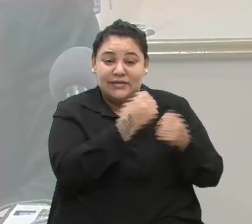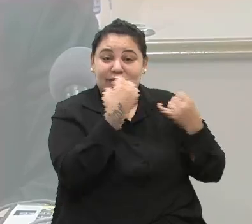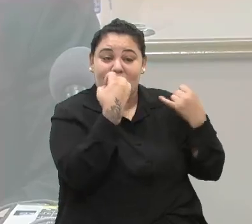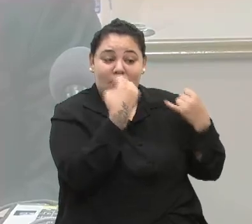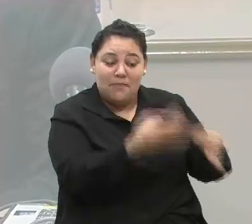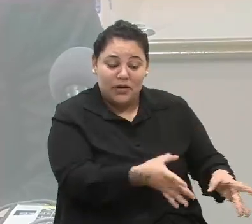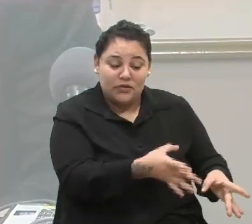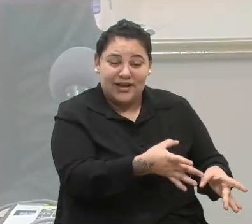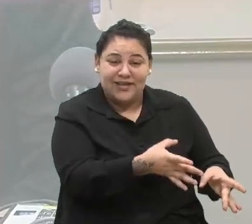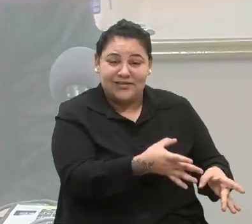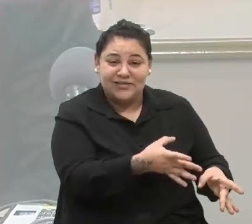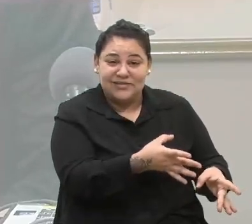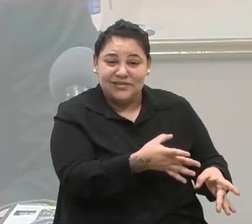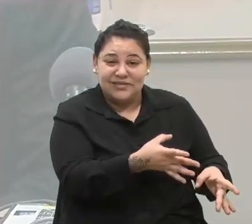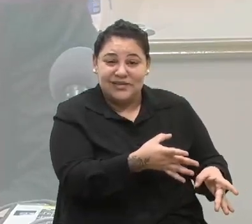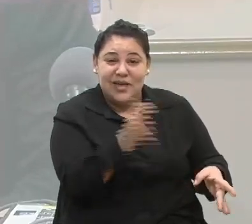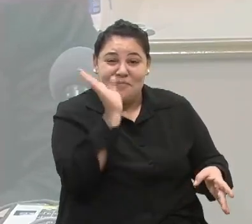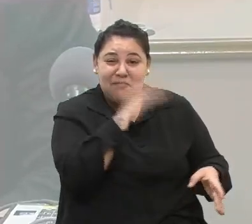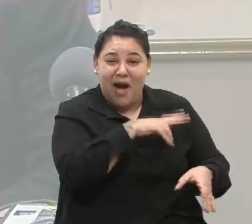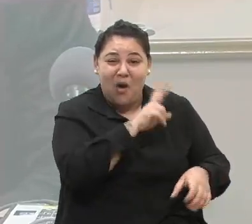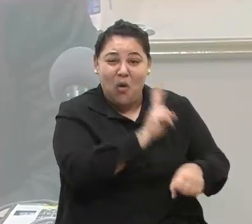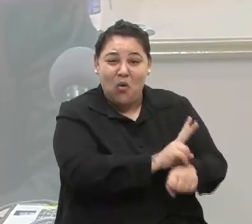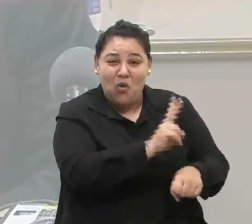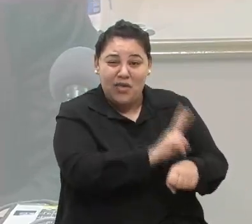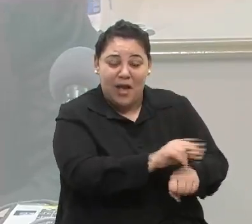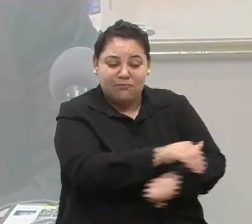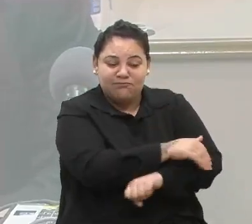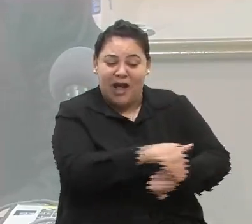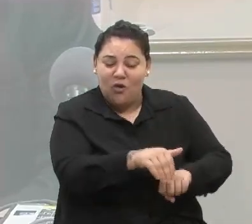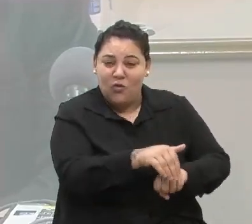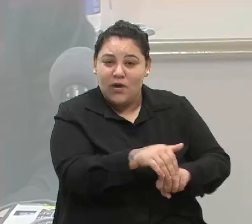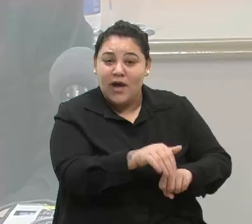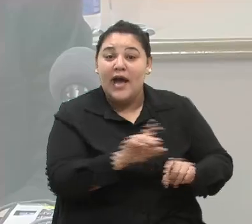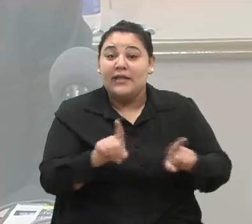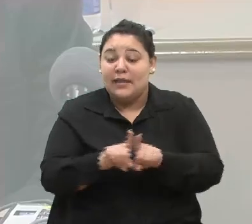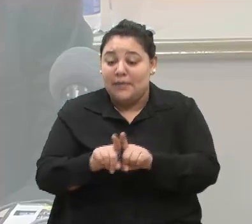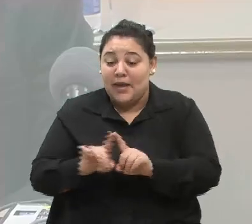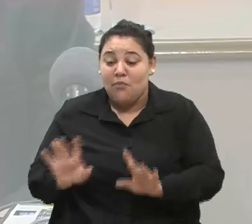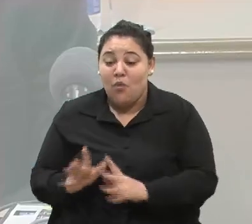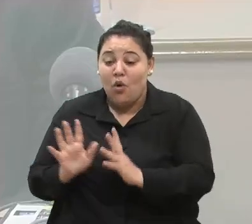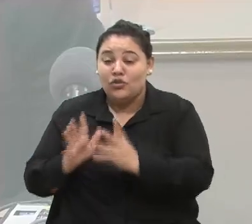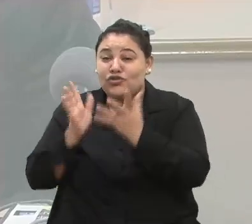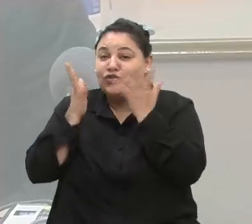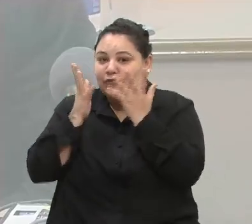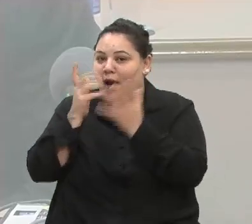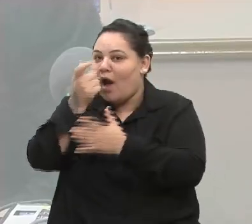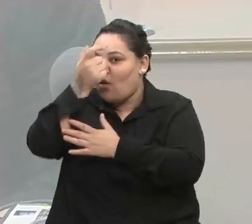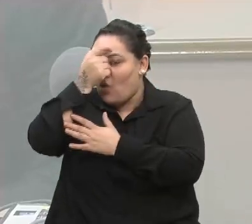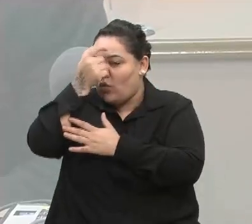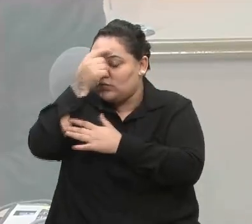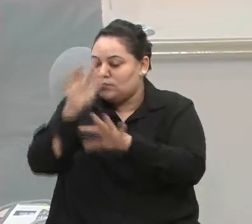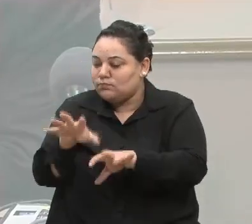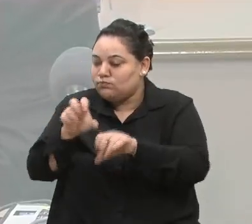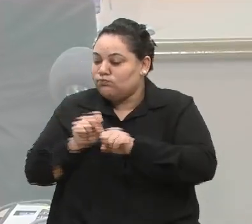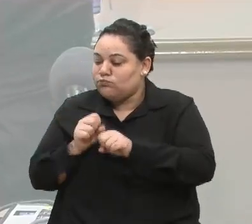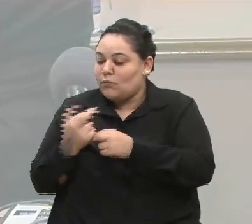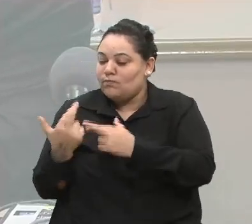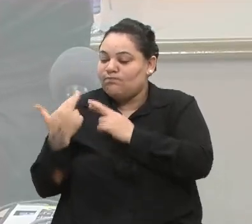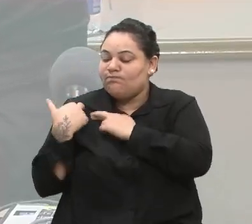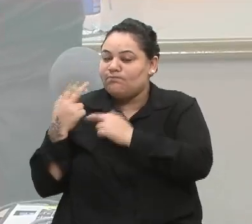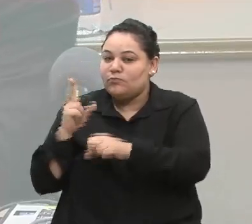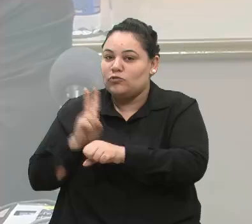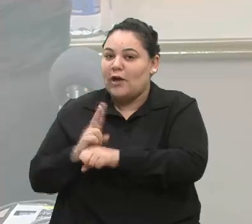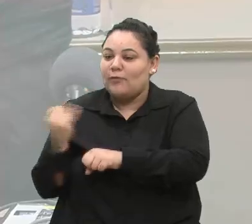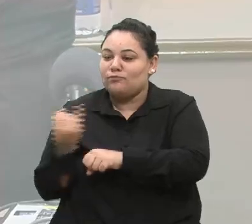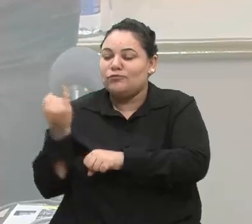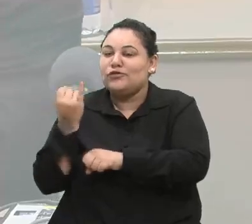e maltratados, além de incentivar a conscientização sobre a guarda responsável e o cuidado